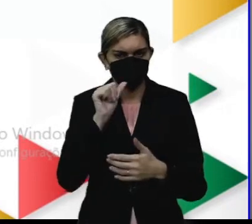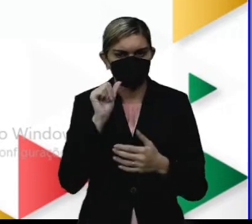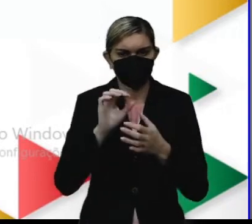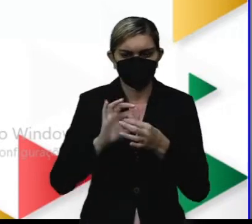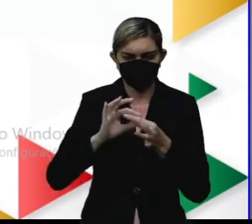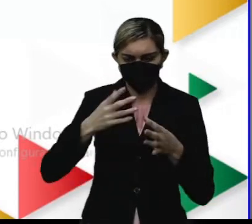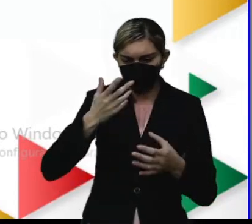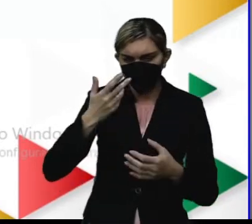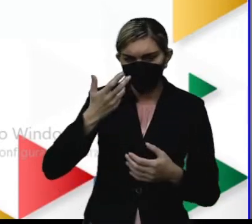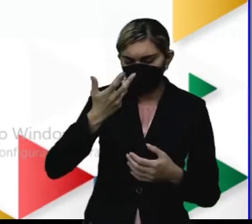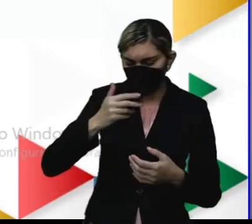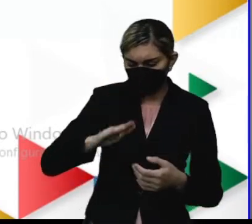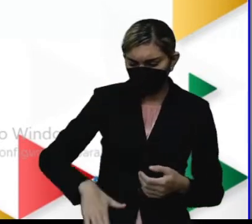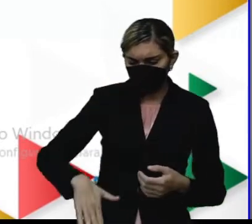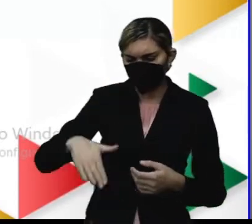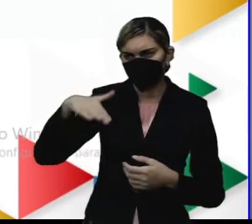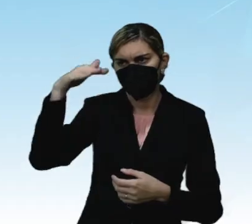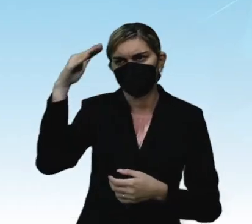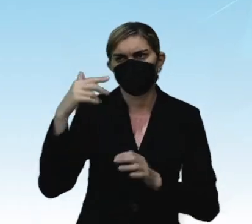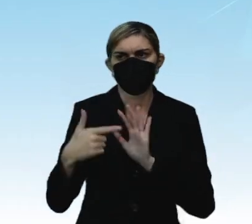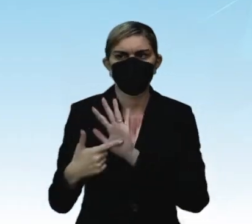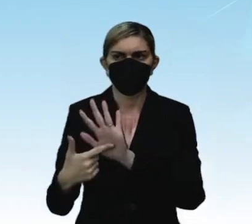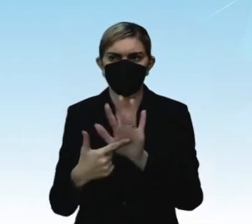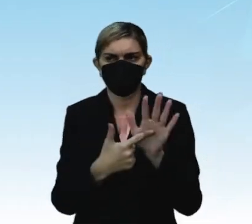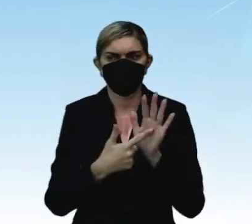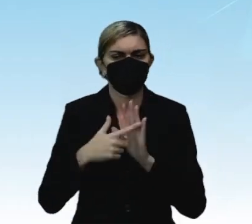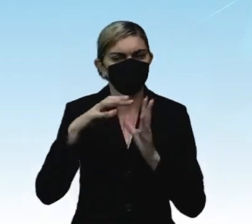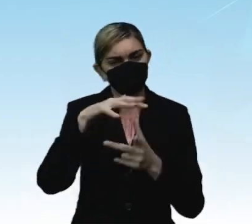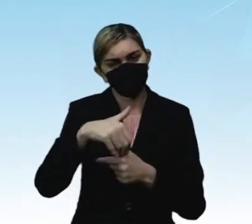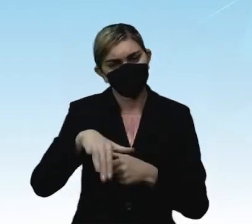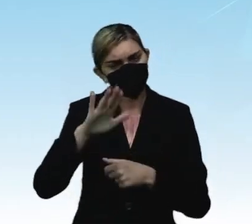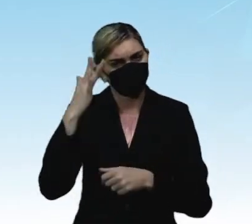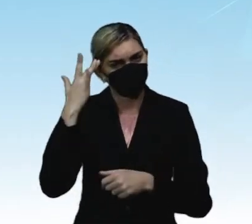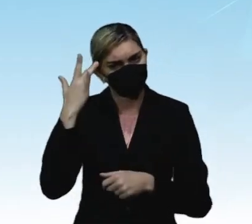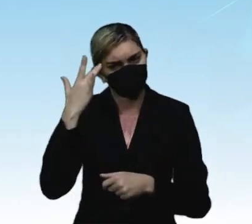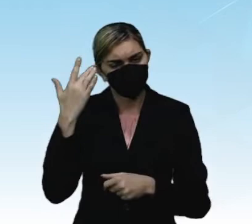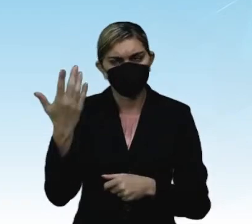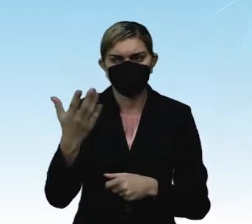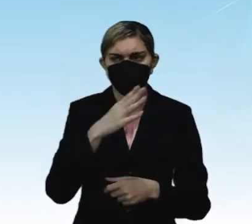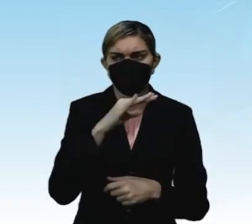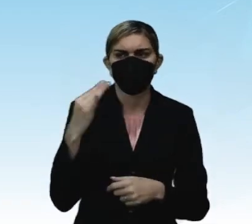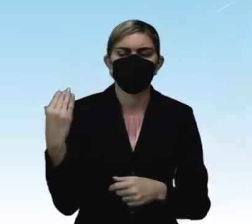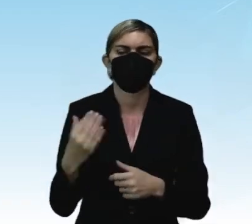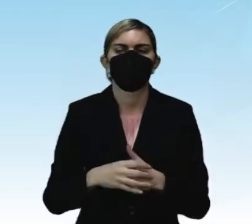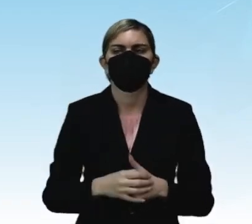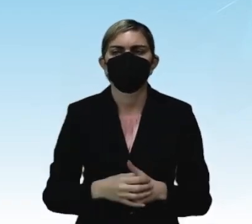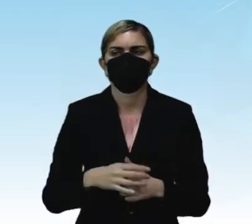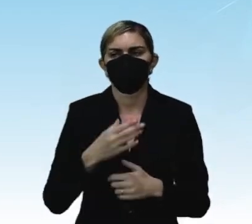de ser criança para se apresentar para um mundo mais adulto, certo?